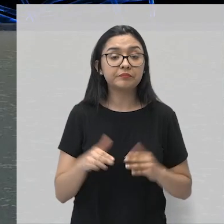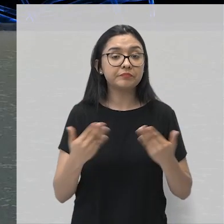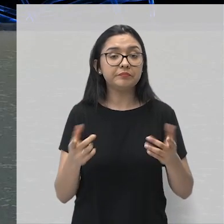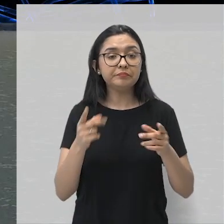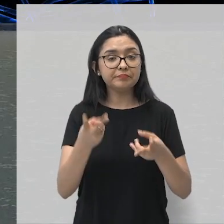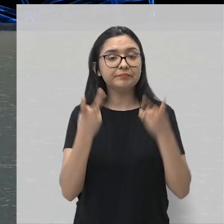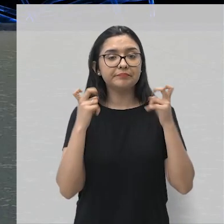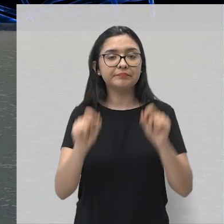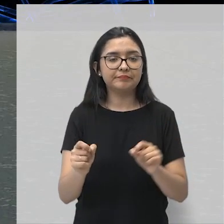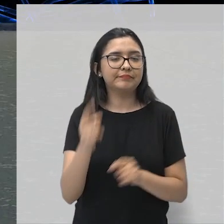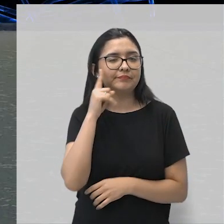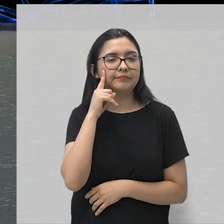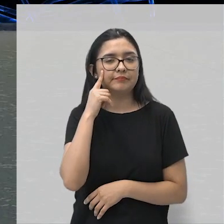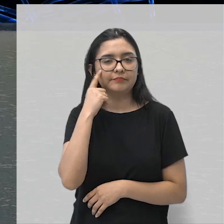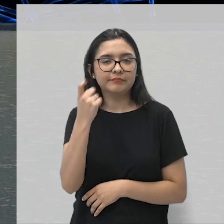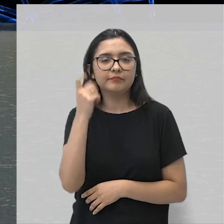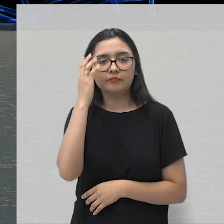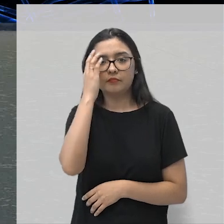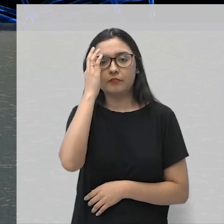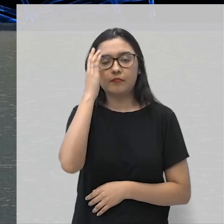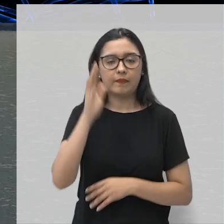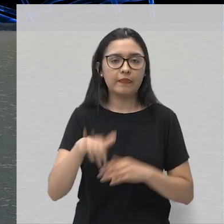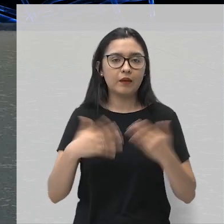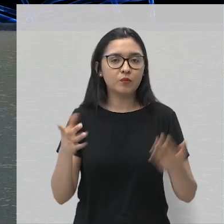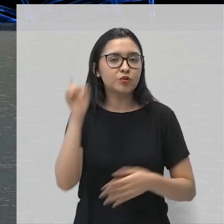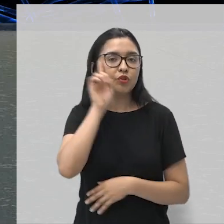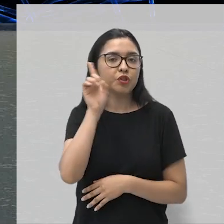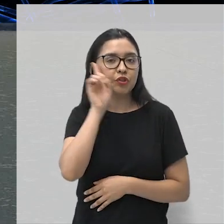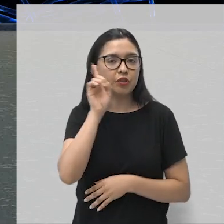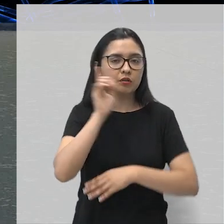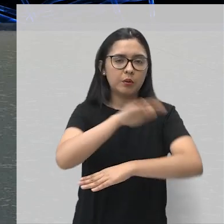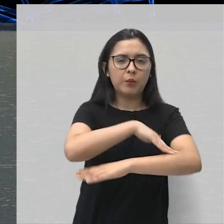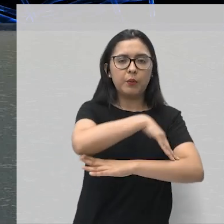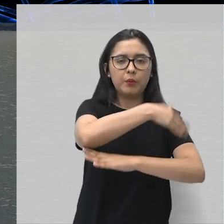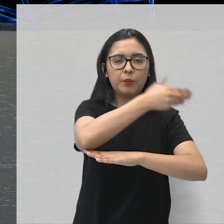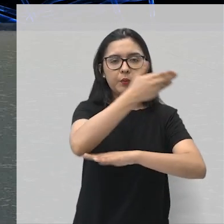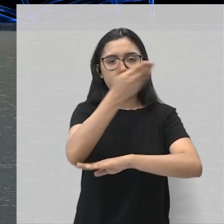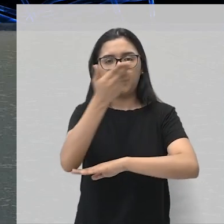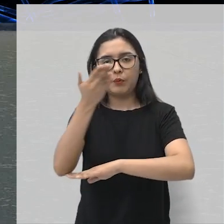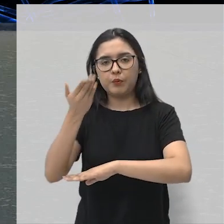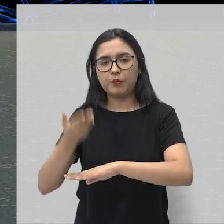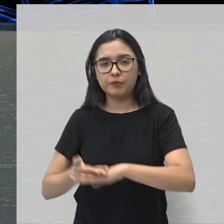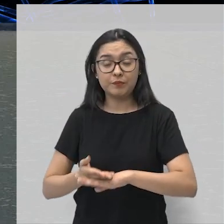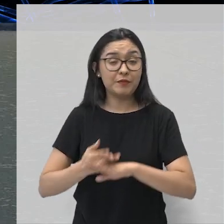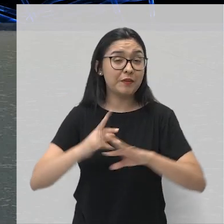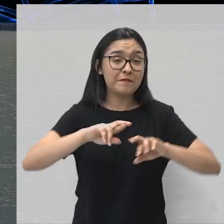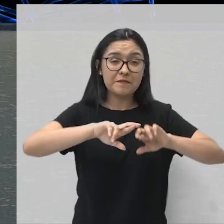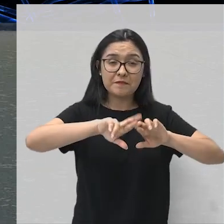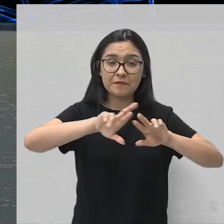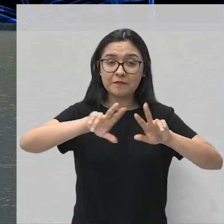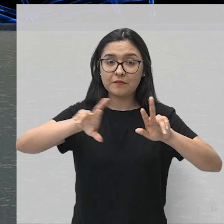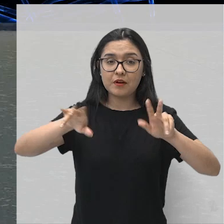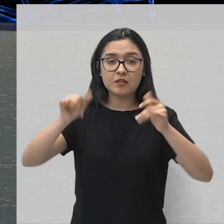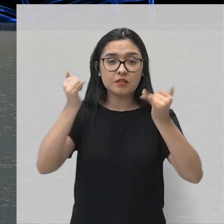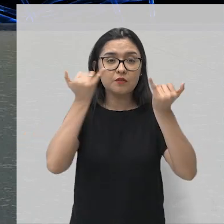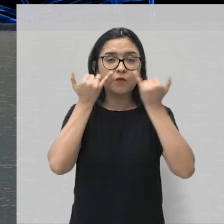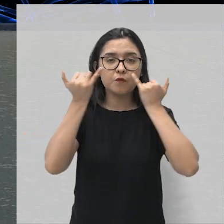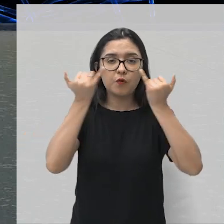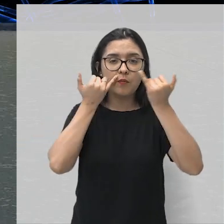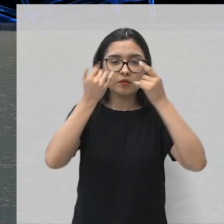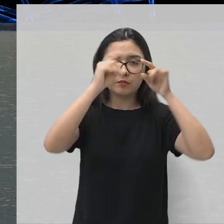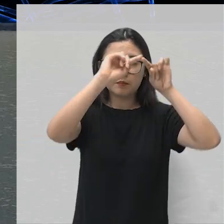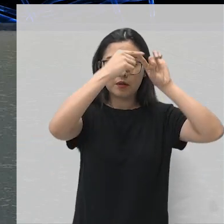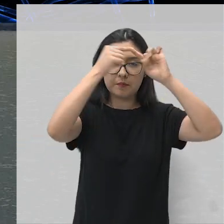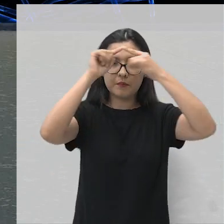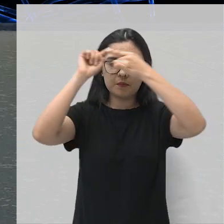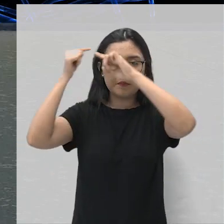Olha só que interessante, né? Uma rotina, um dia inteiro e milhões de informações sendo passadas de um neurônio